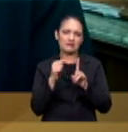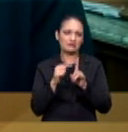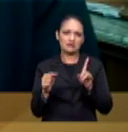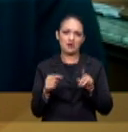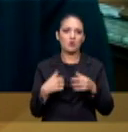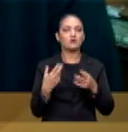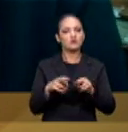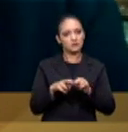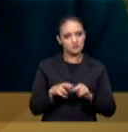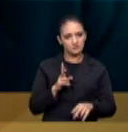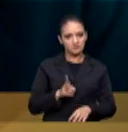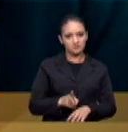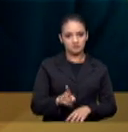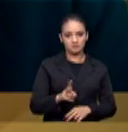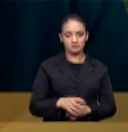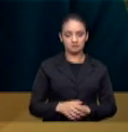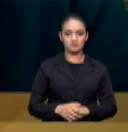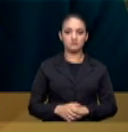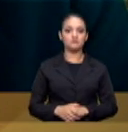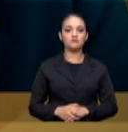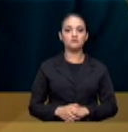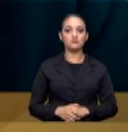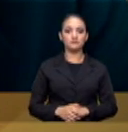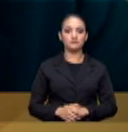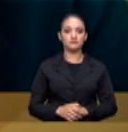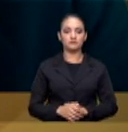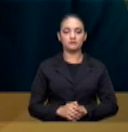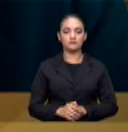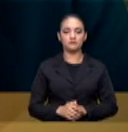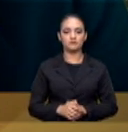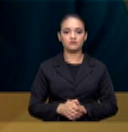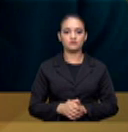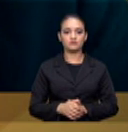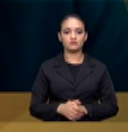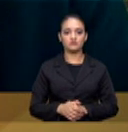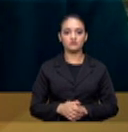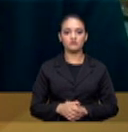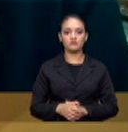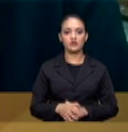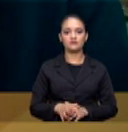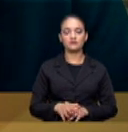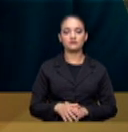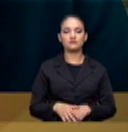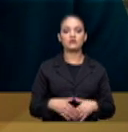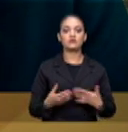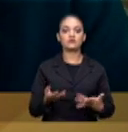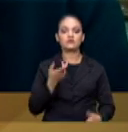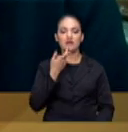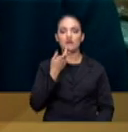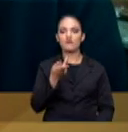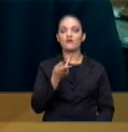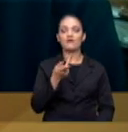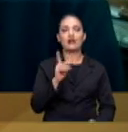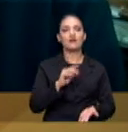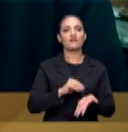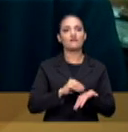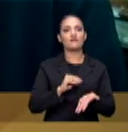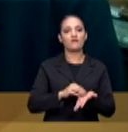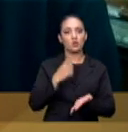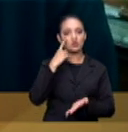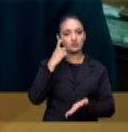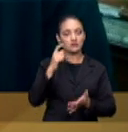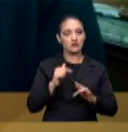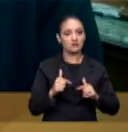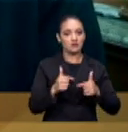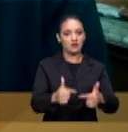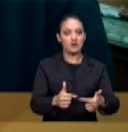prossigo. Rejeito a alusiva à falta de interesse de agir. A